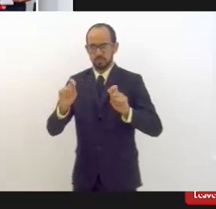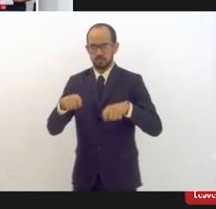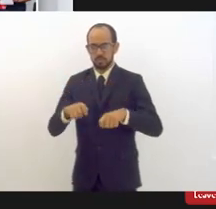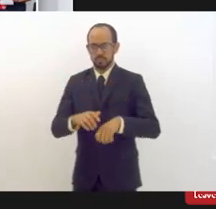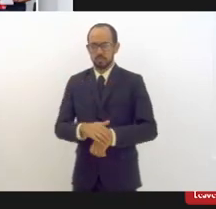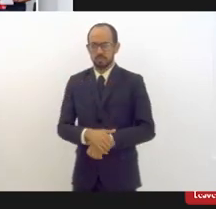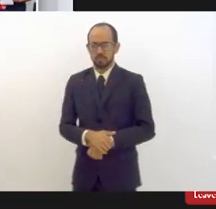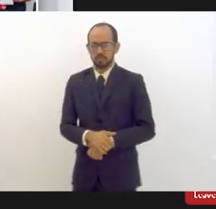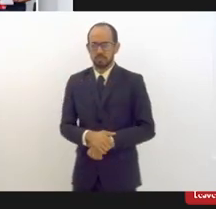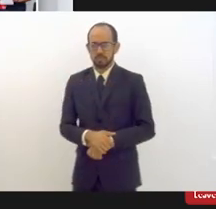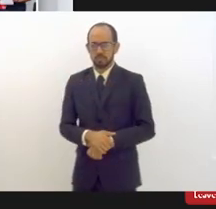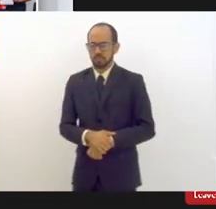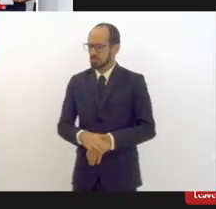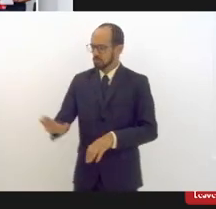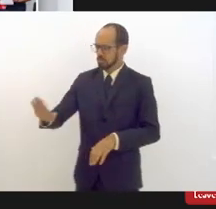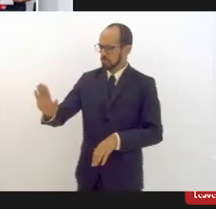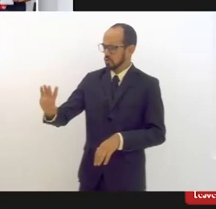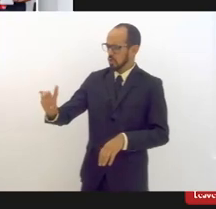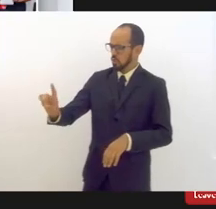Não.